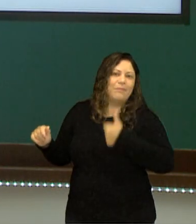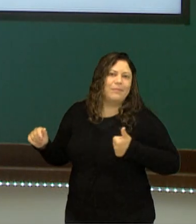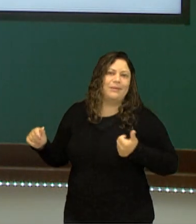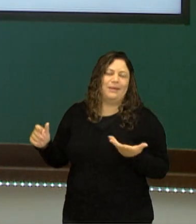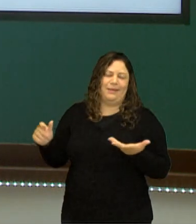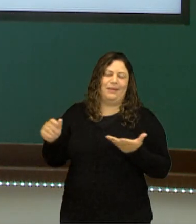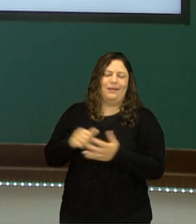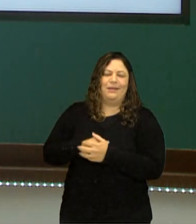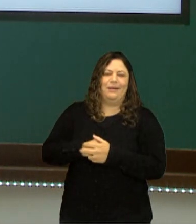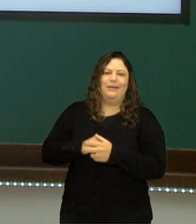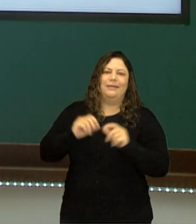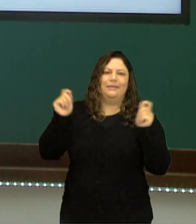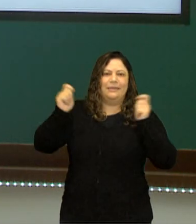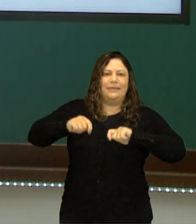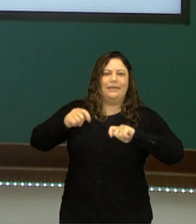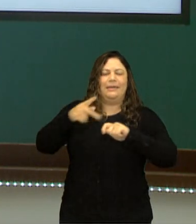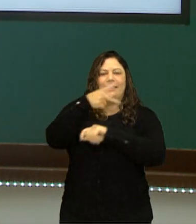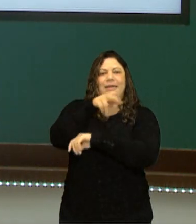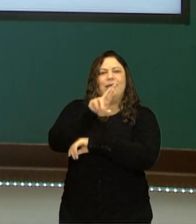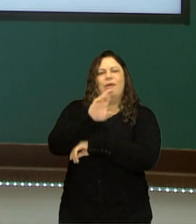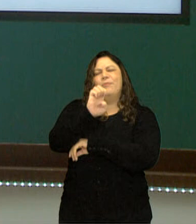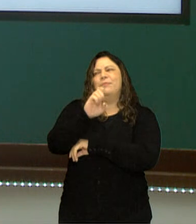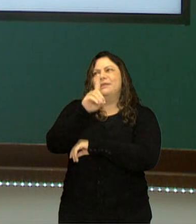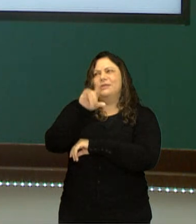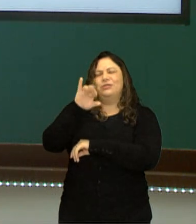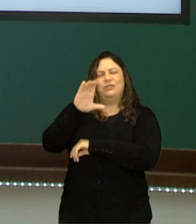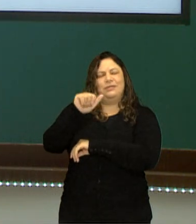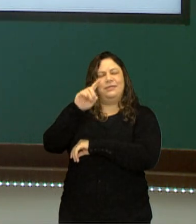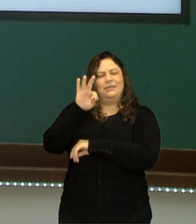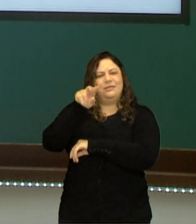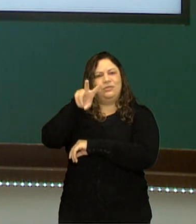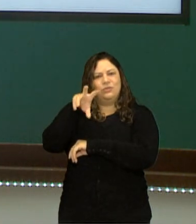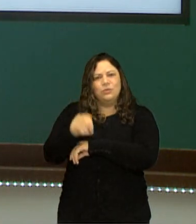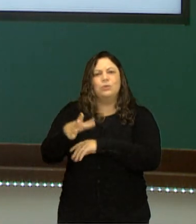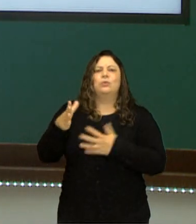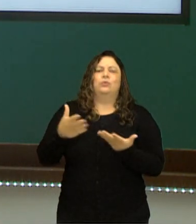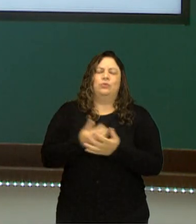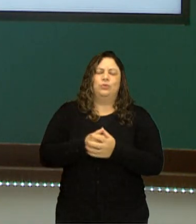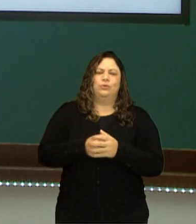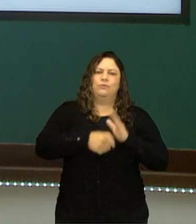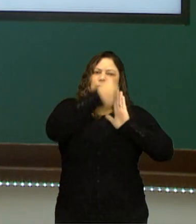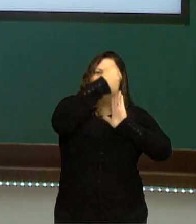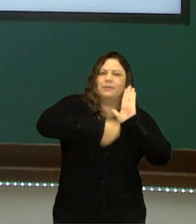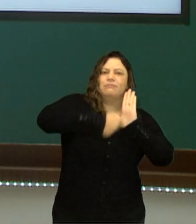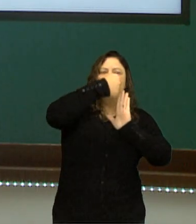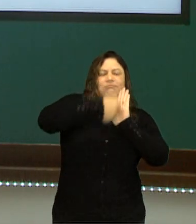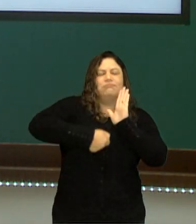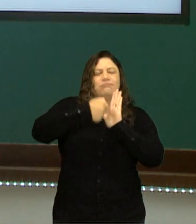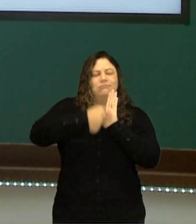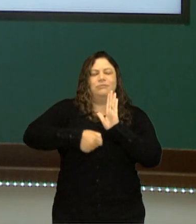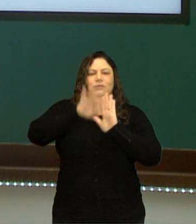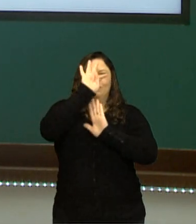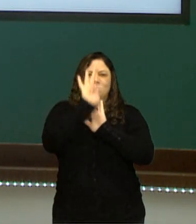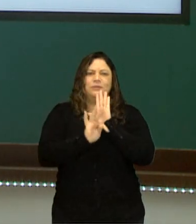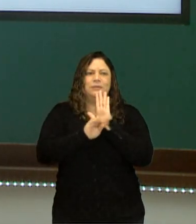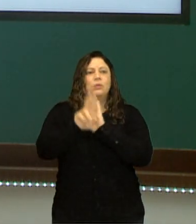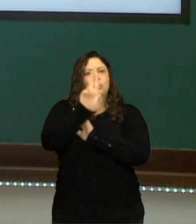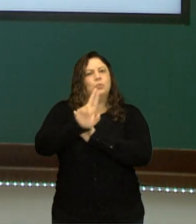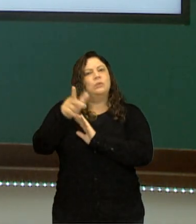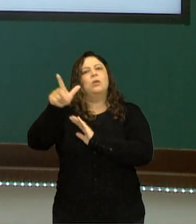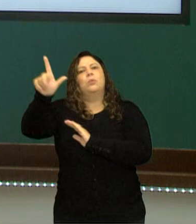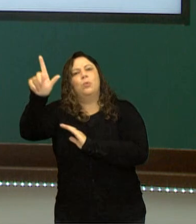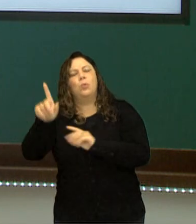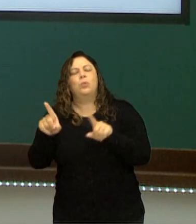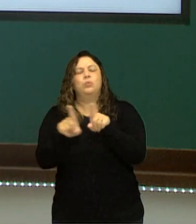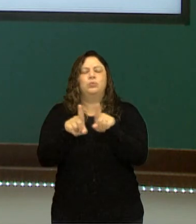Nós temos a junção de alguns predicados aí. No caso, o predicado verbo nominal. Norberto considerou a mulher bela. Nós